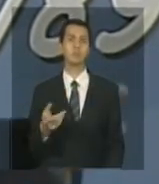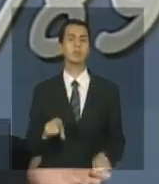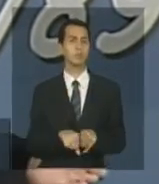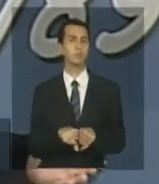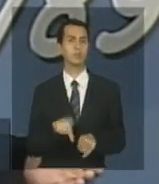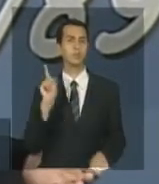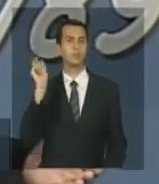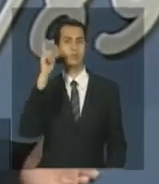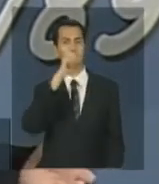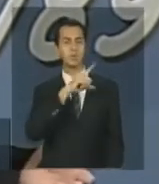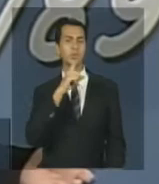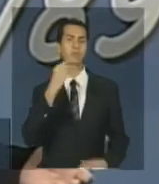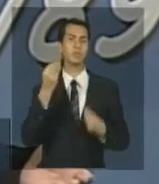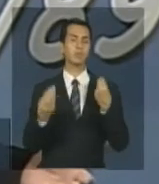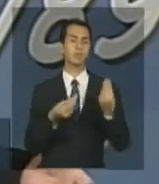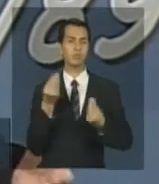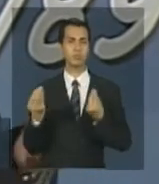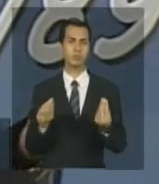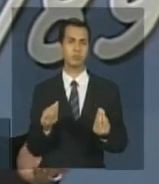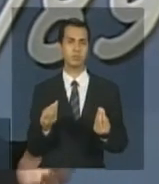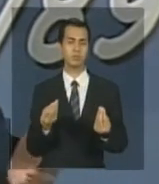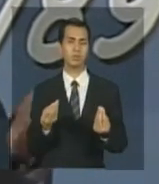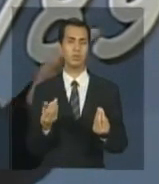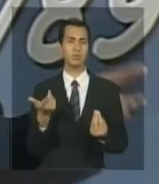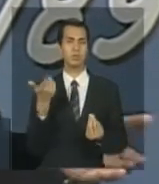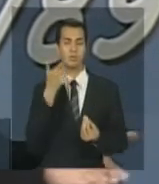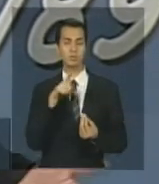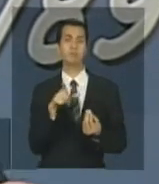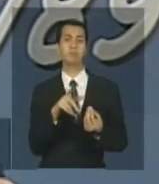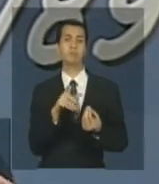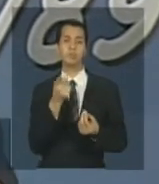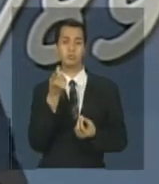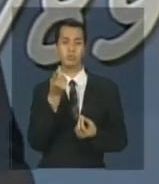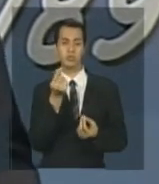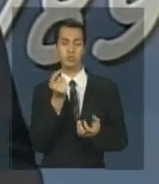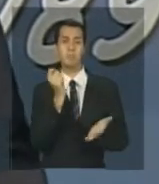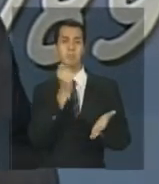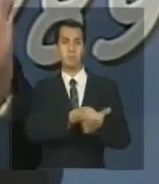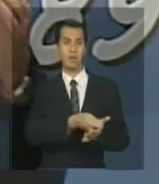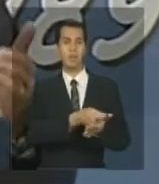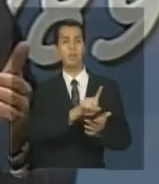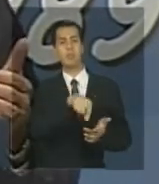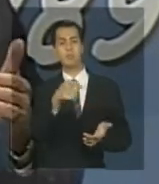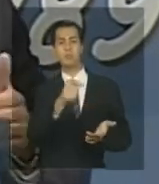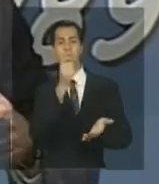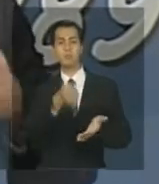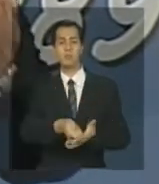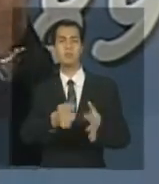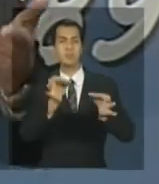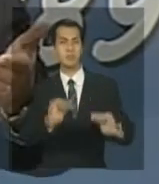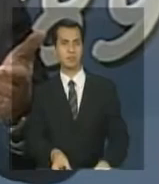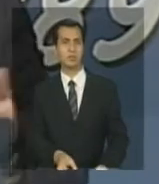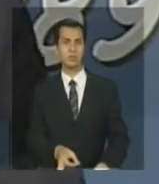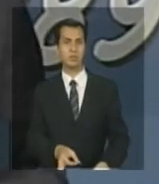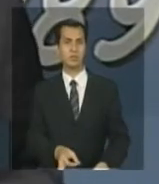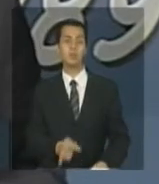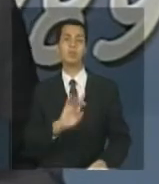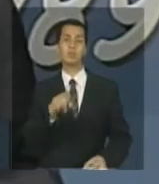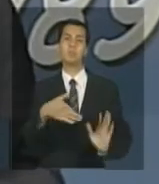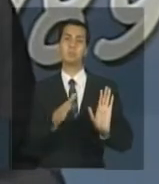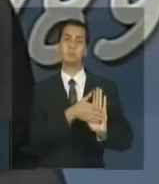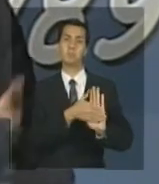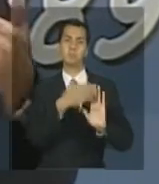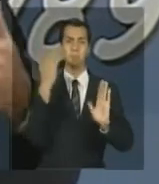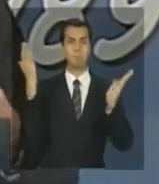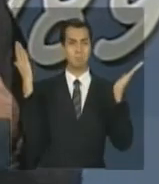muita dificuldade para poder assegurar a correta aplicação dos recursos e depois a sua prestação